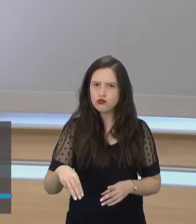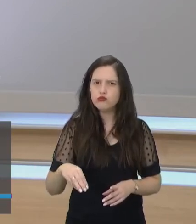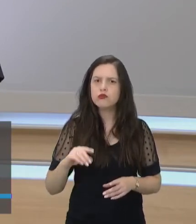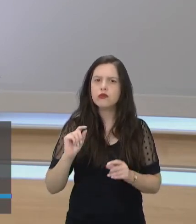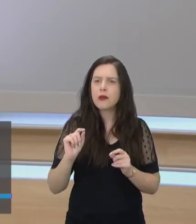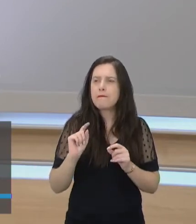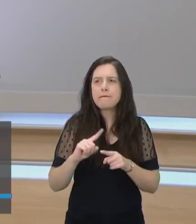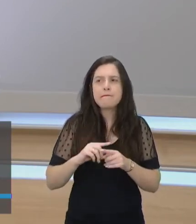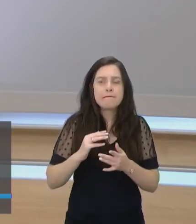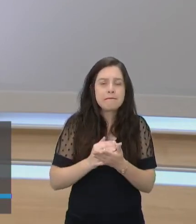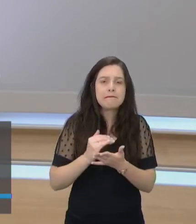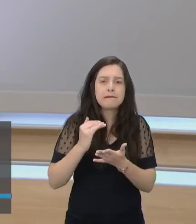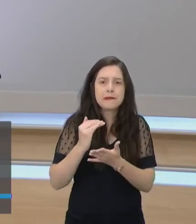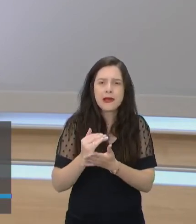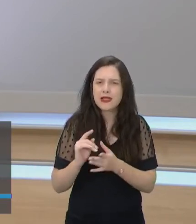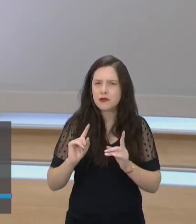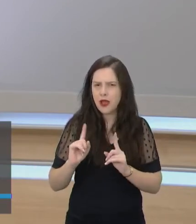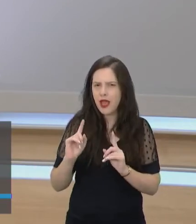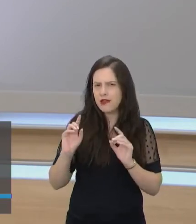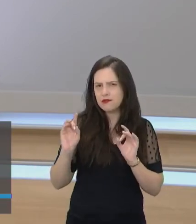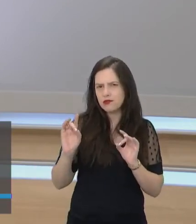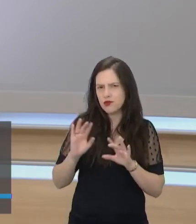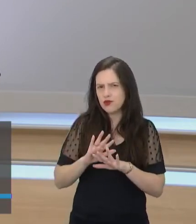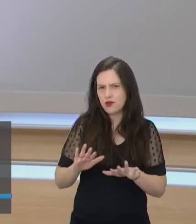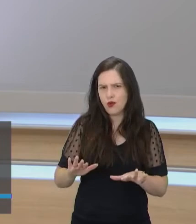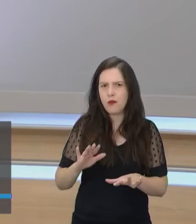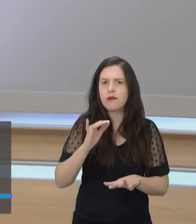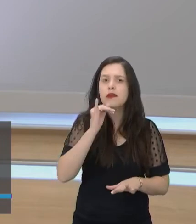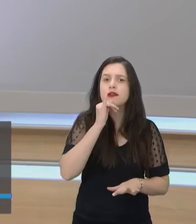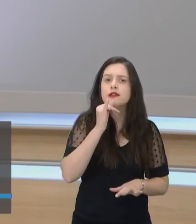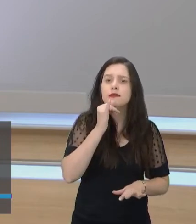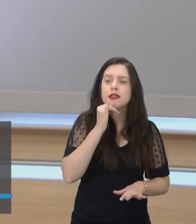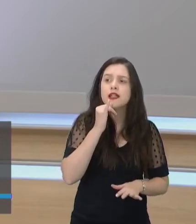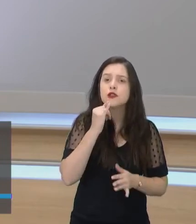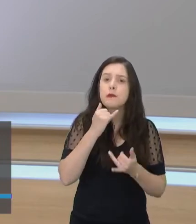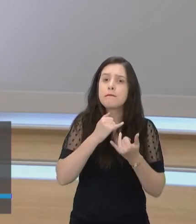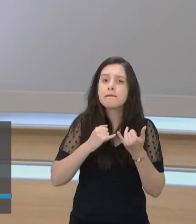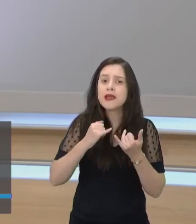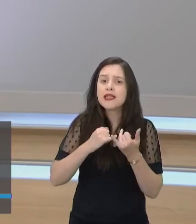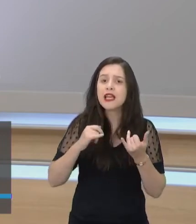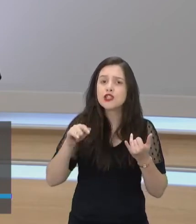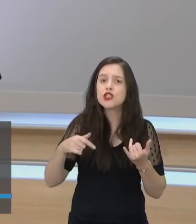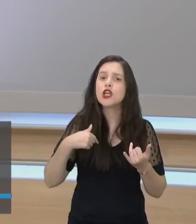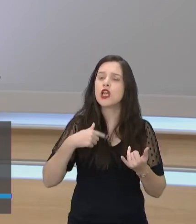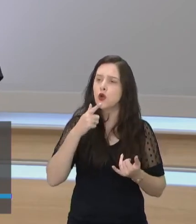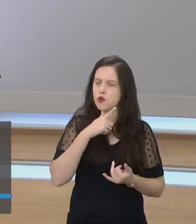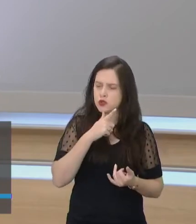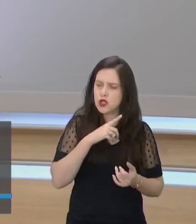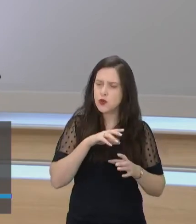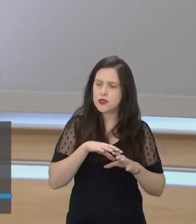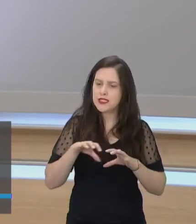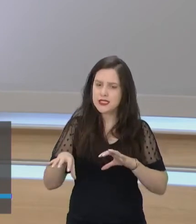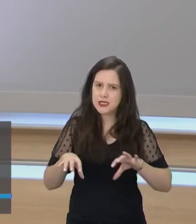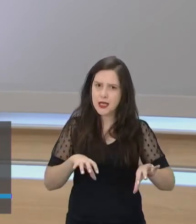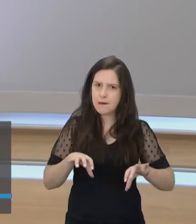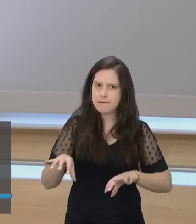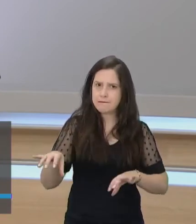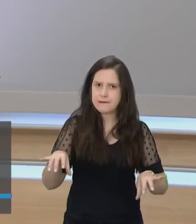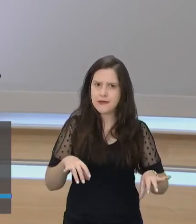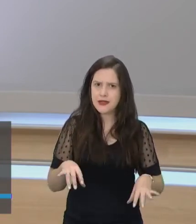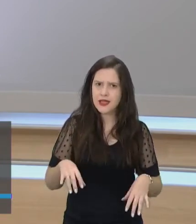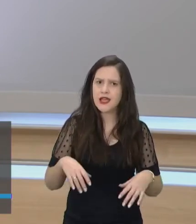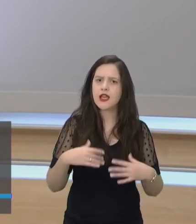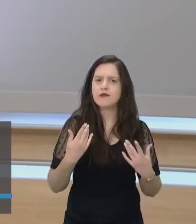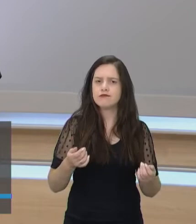falar, não, eu estou gerando 1 quilo, mas, por exemplo, metade disso eu separo e mando para reciclagem, eu levo para reciclagem,